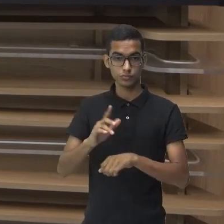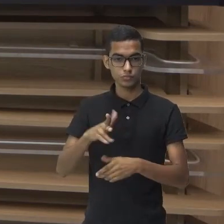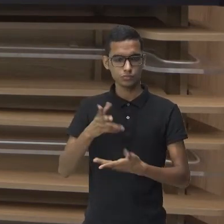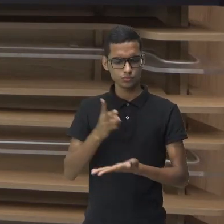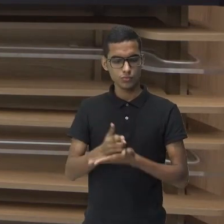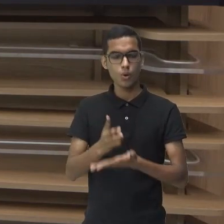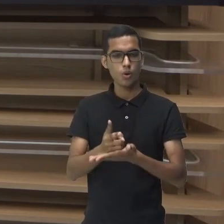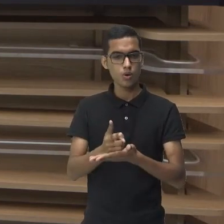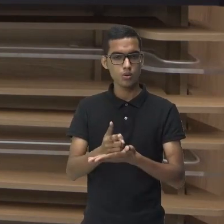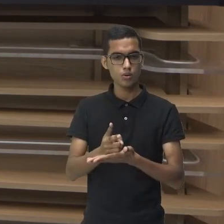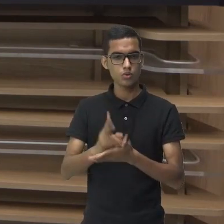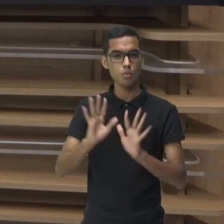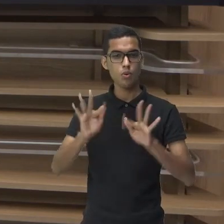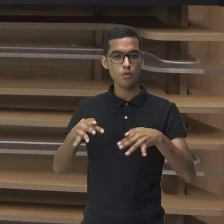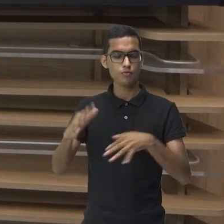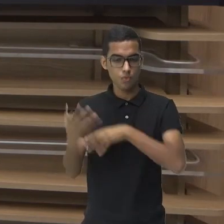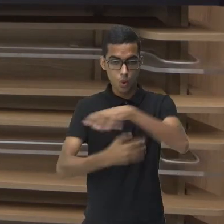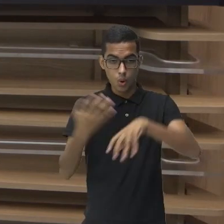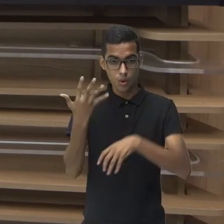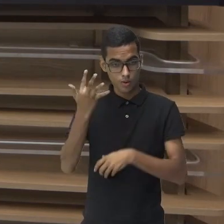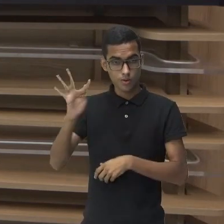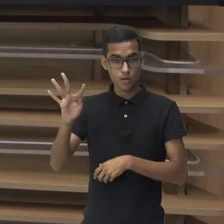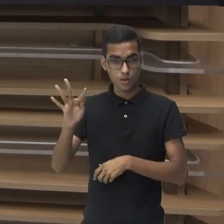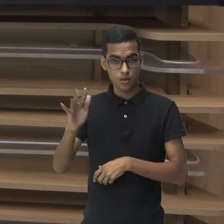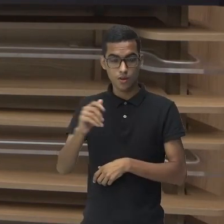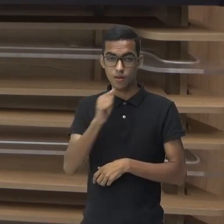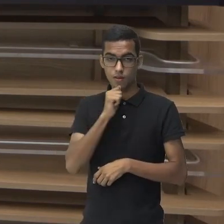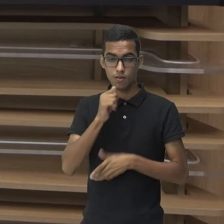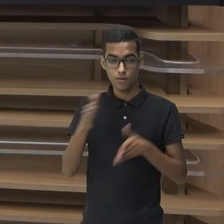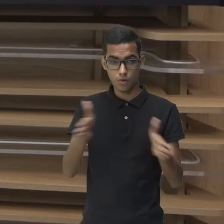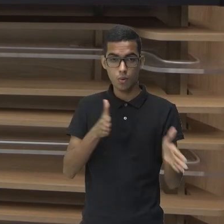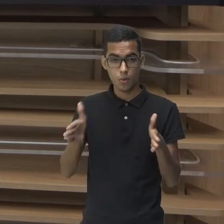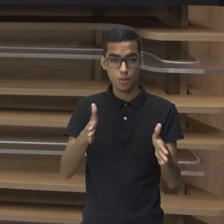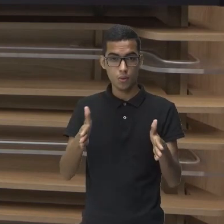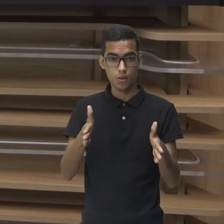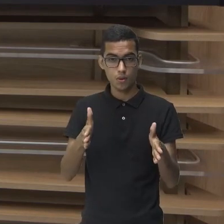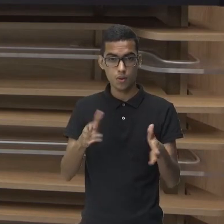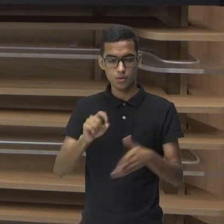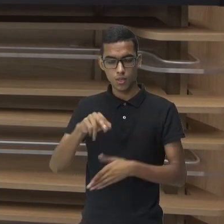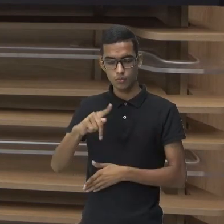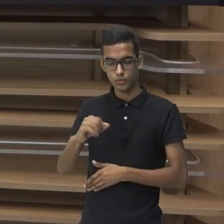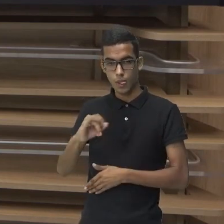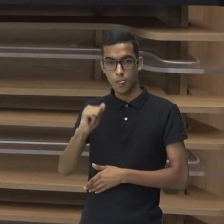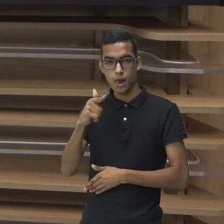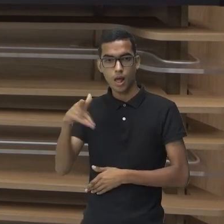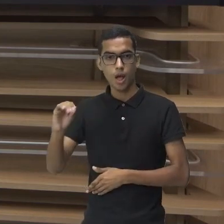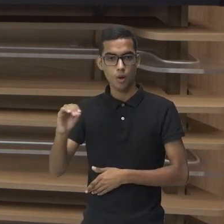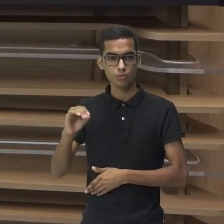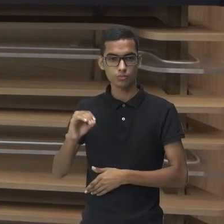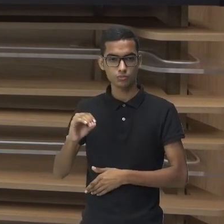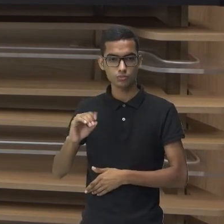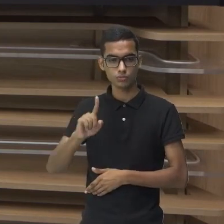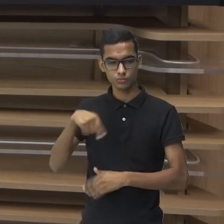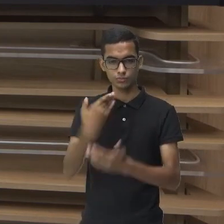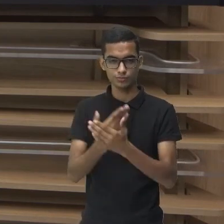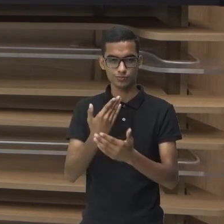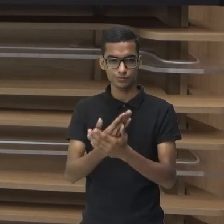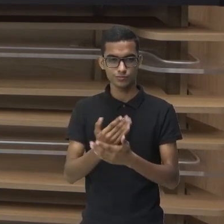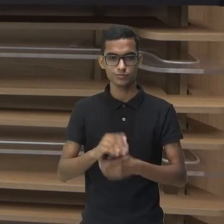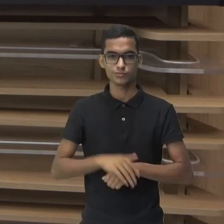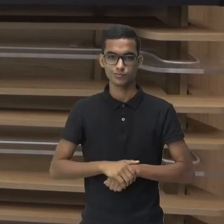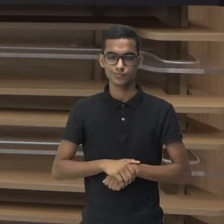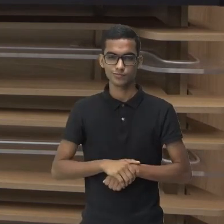ao fim da Revolução Francesa. Lembrando que a gente vai entrar no período agora de Napoleão Bonaparte nas nossas próximas